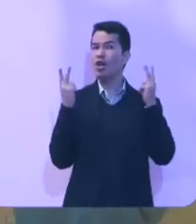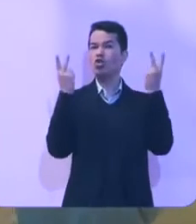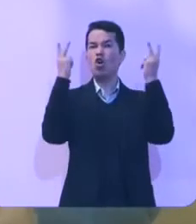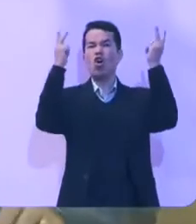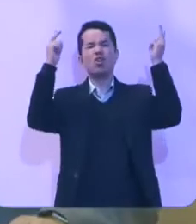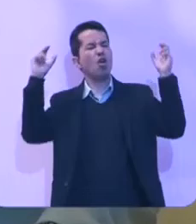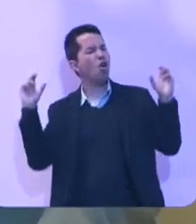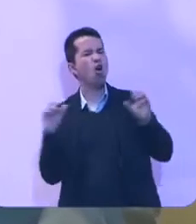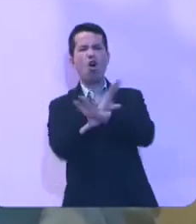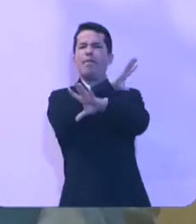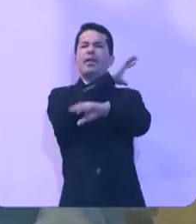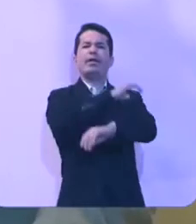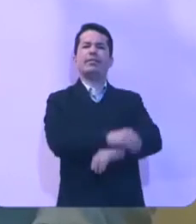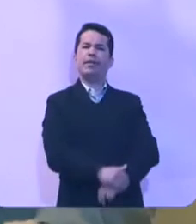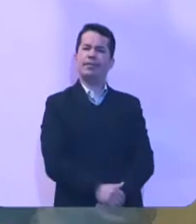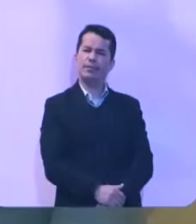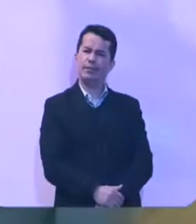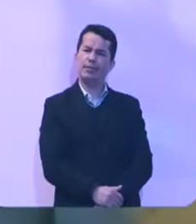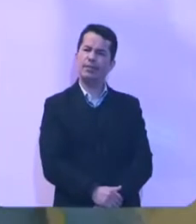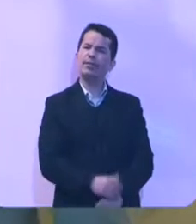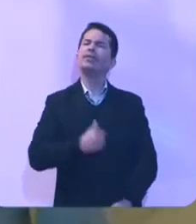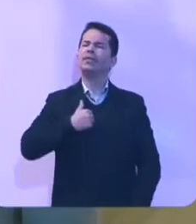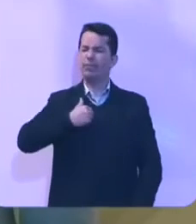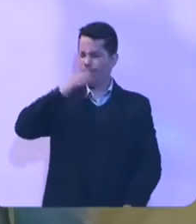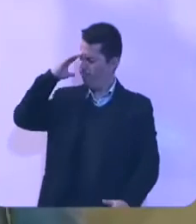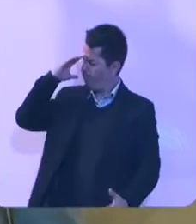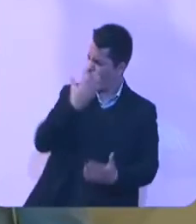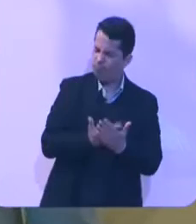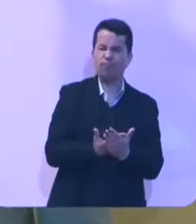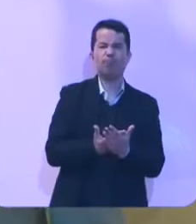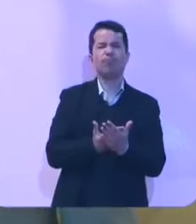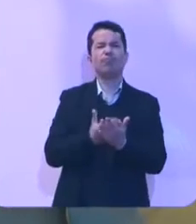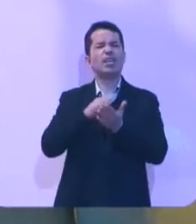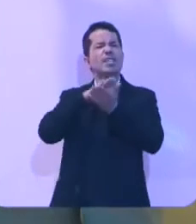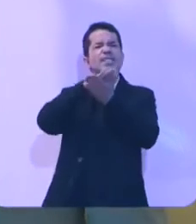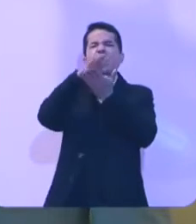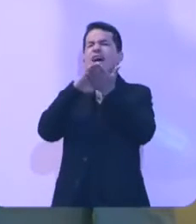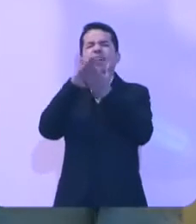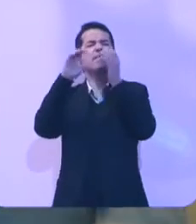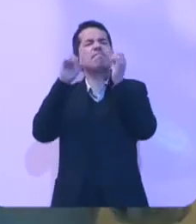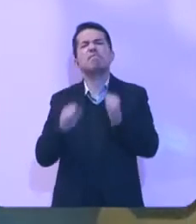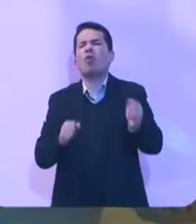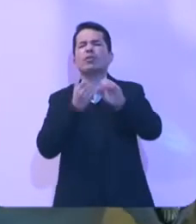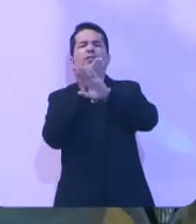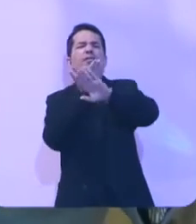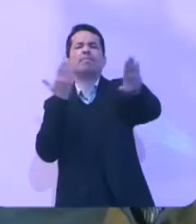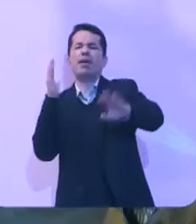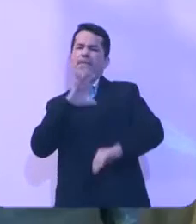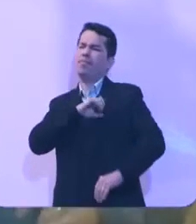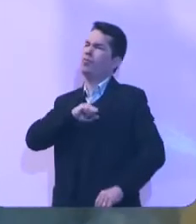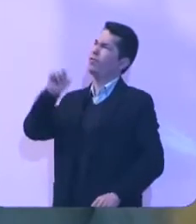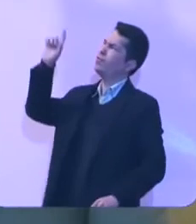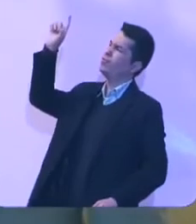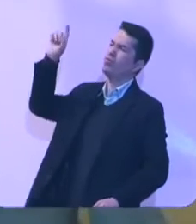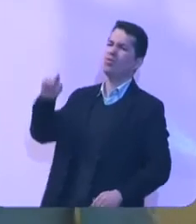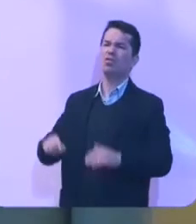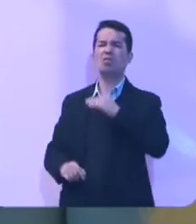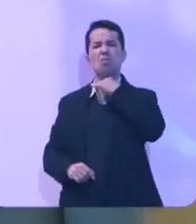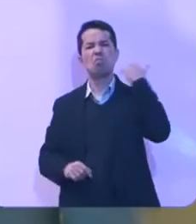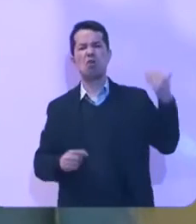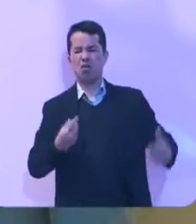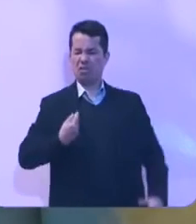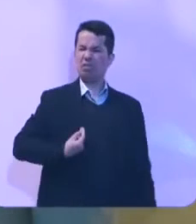amou. Pois eu tenho a certeza que nada pode nos separar do amor de Deus, nem a morte, nem a